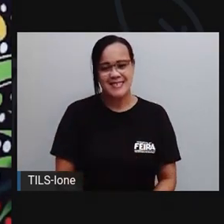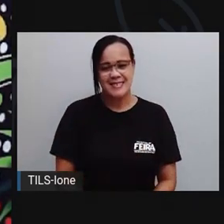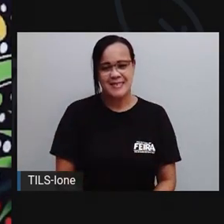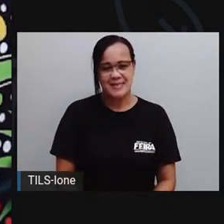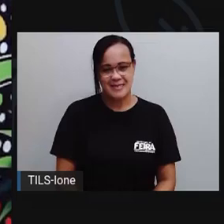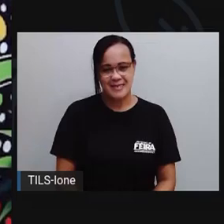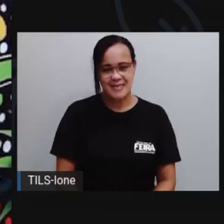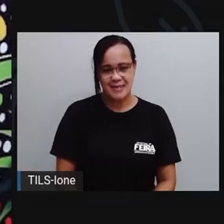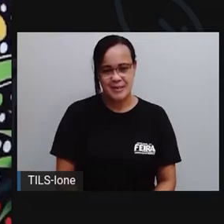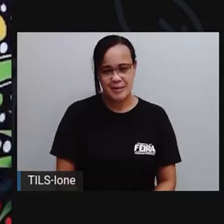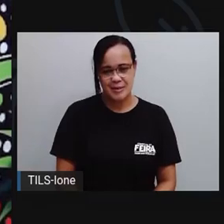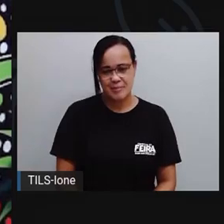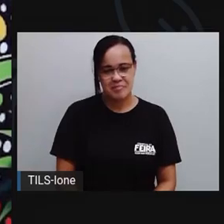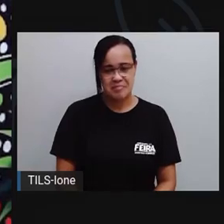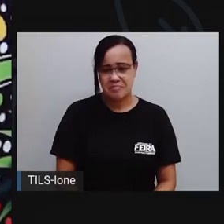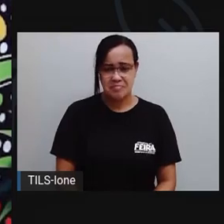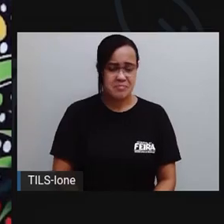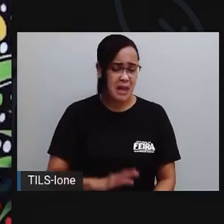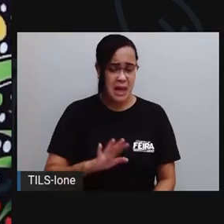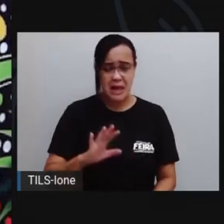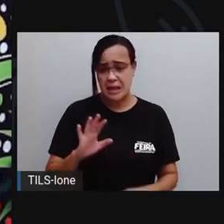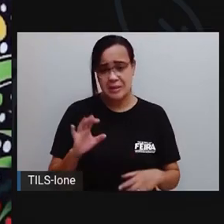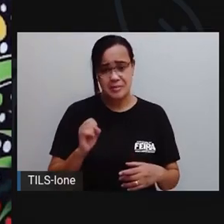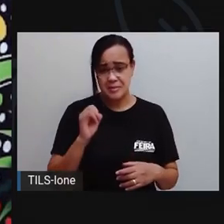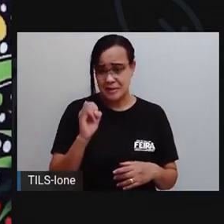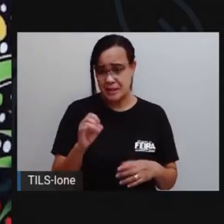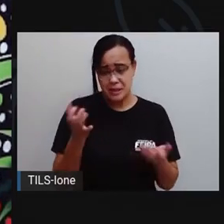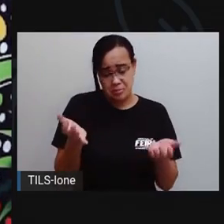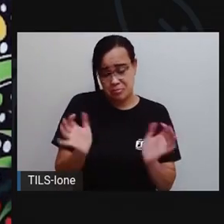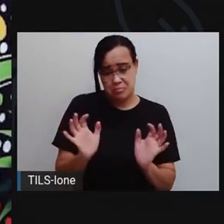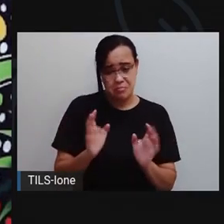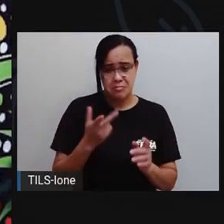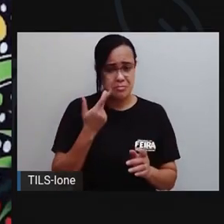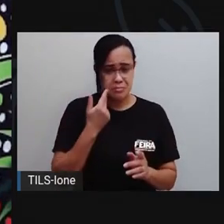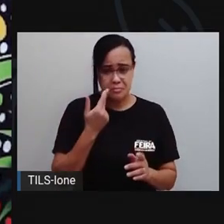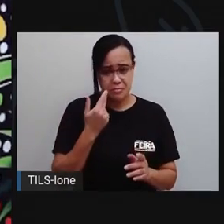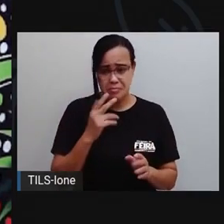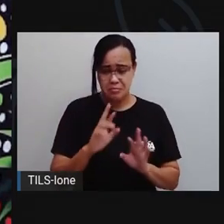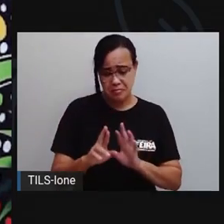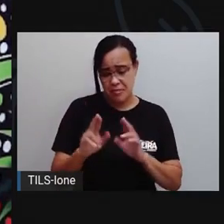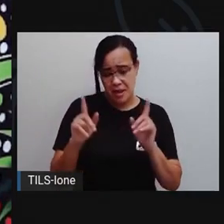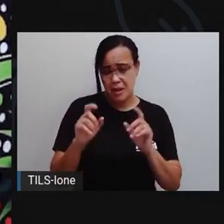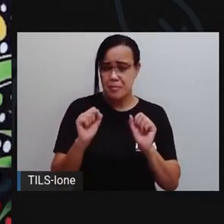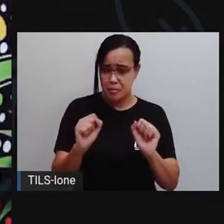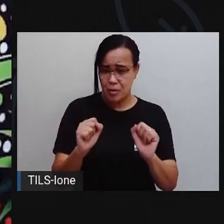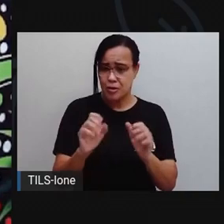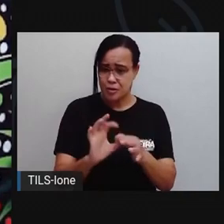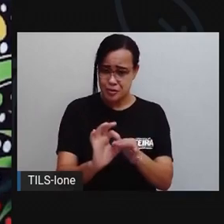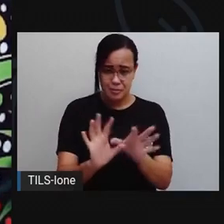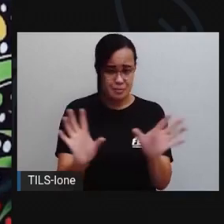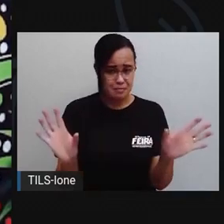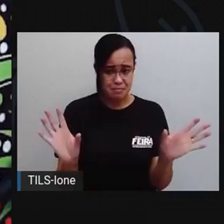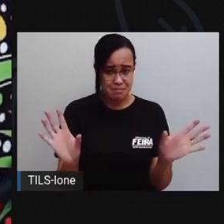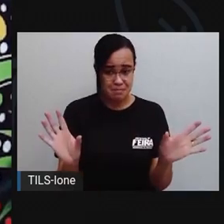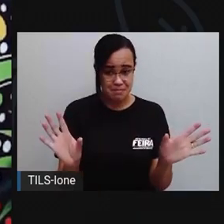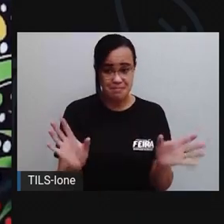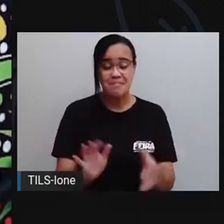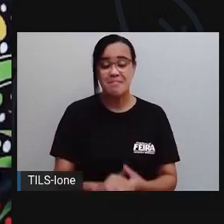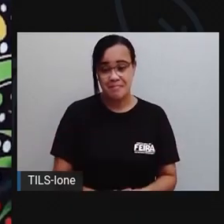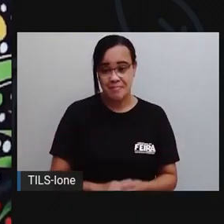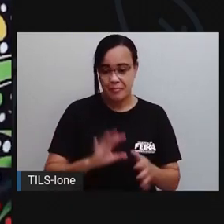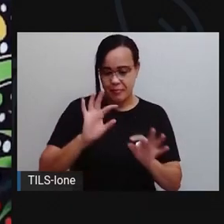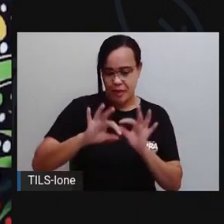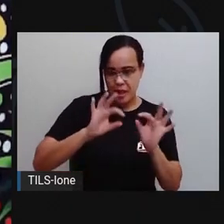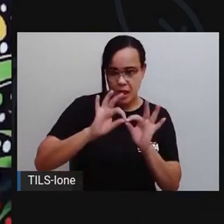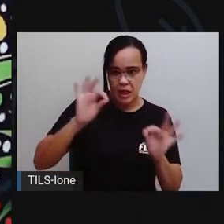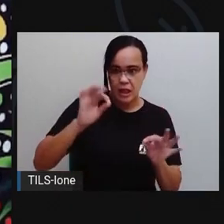Também se você quiser, né? Se você não quiser, quiser que fiquem diferentes, fica à vontade. Se quiser fazer um laço grande, um